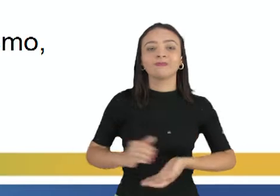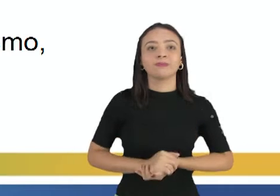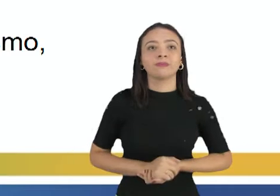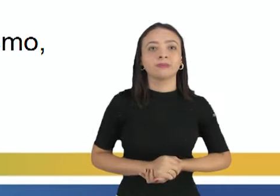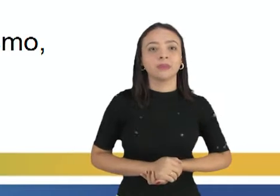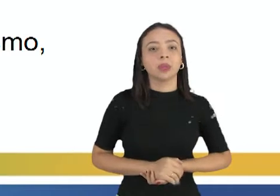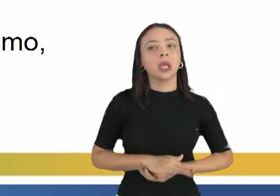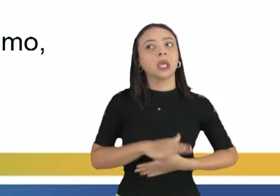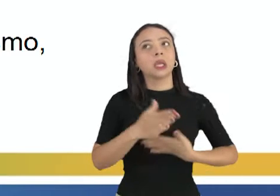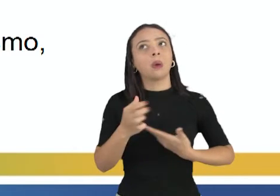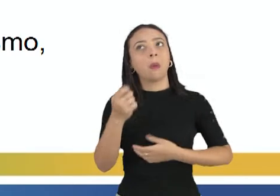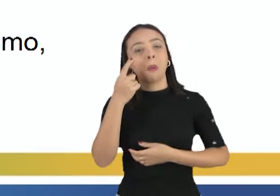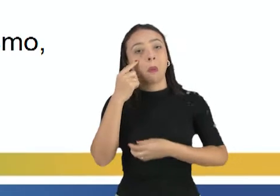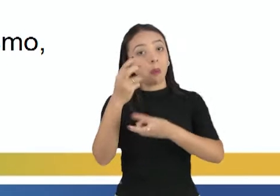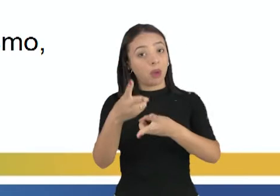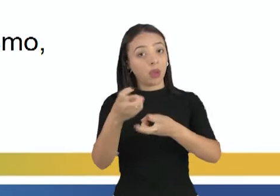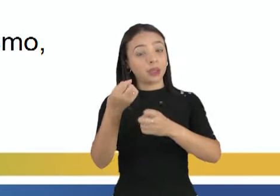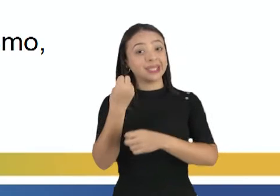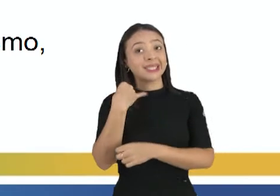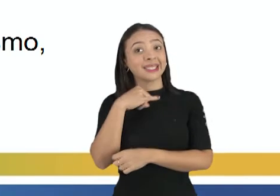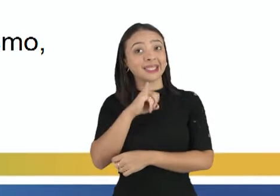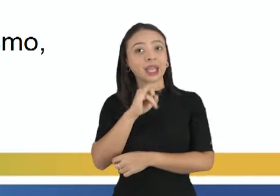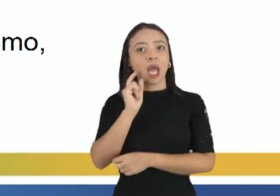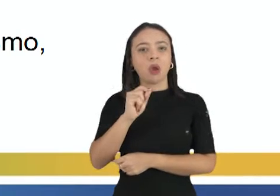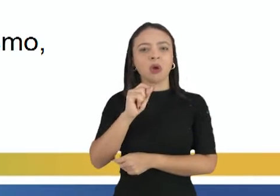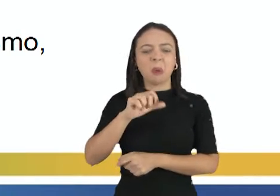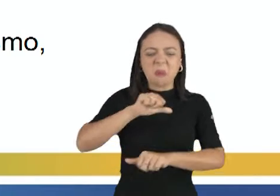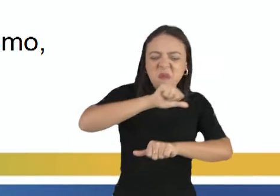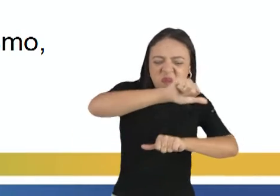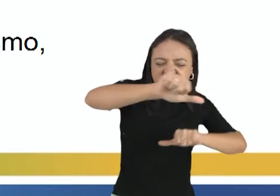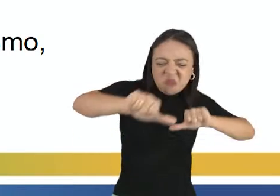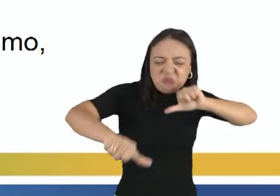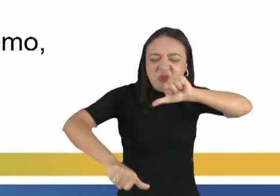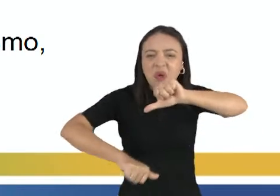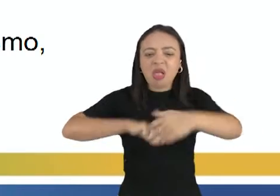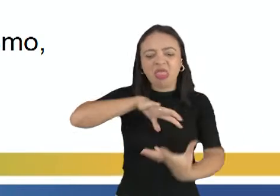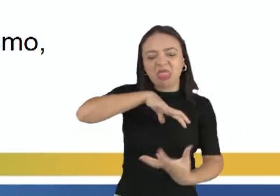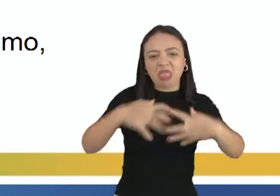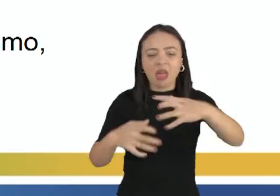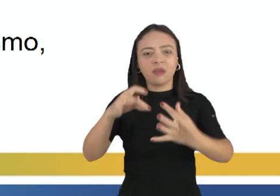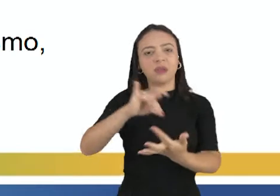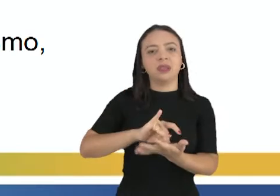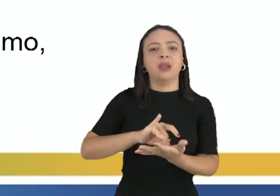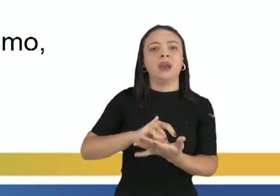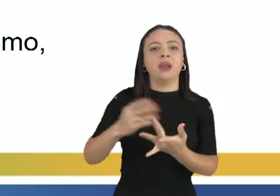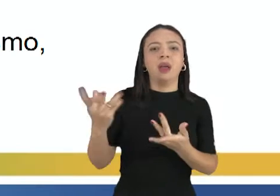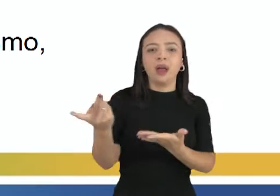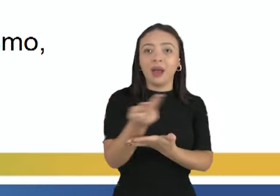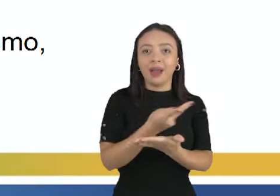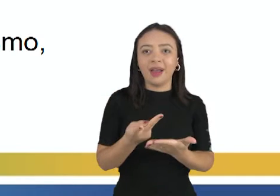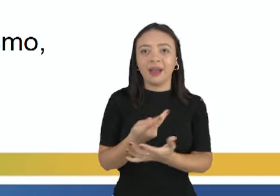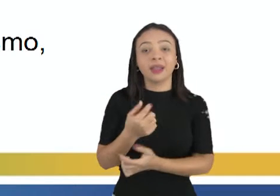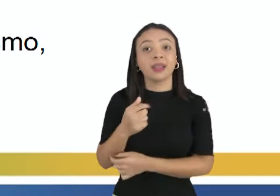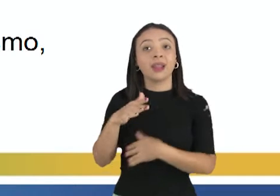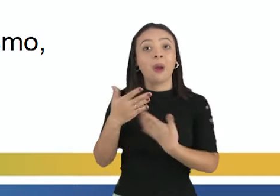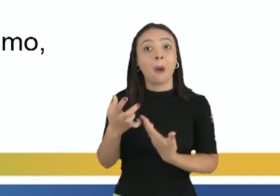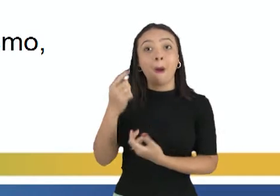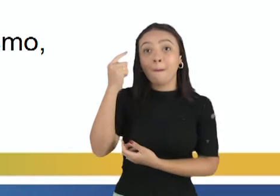Aí vocês percebam que se era uma revolução artística essa semana, imagine